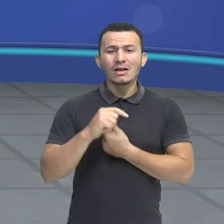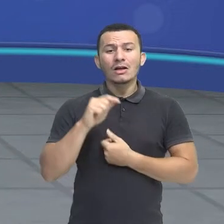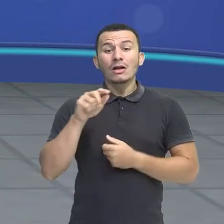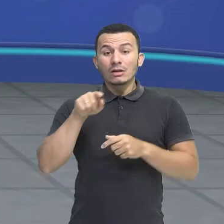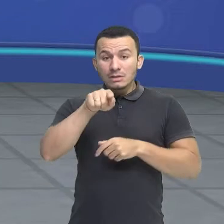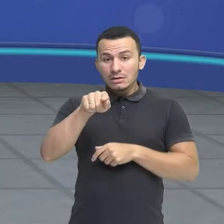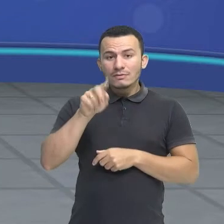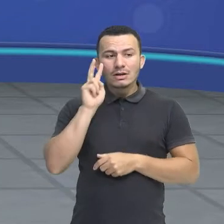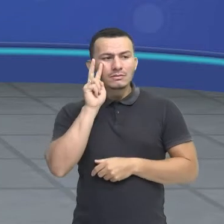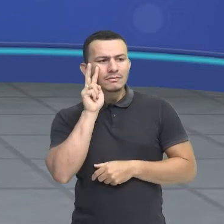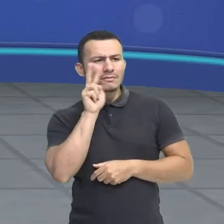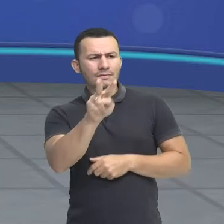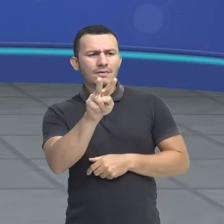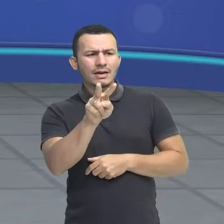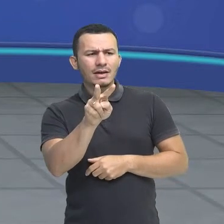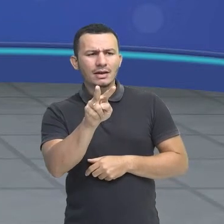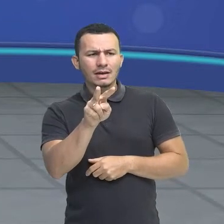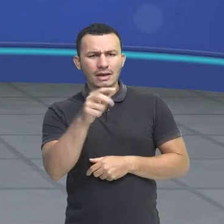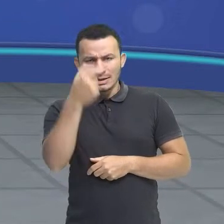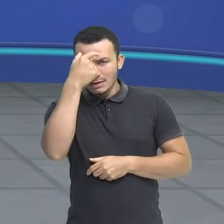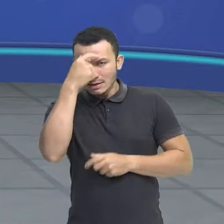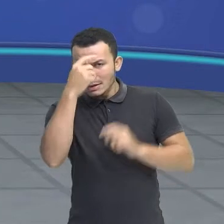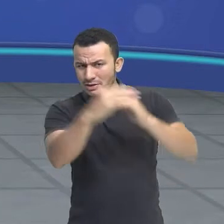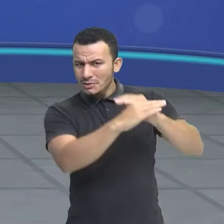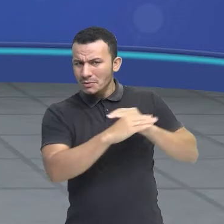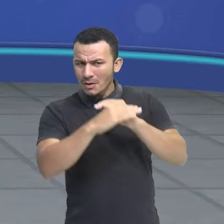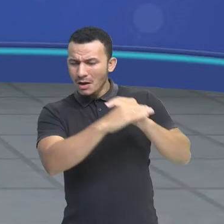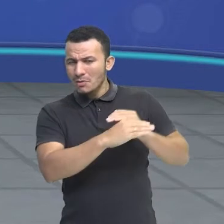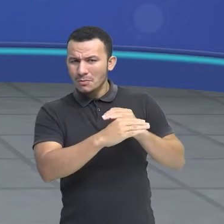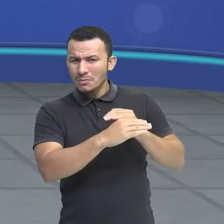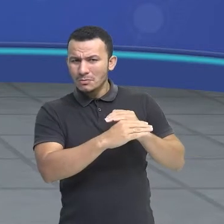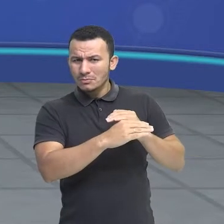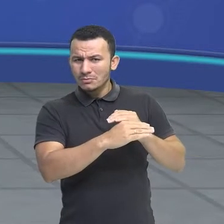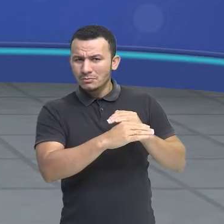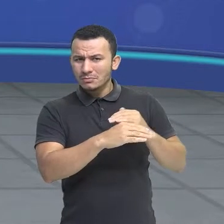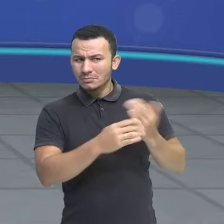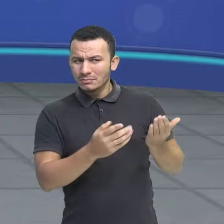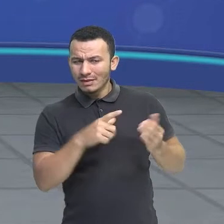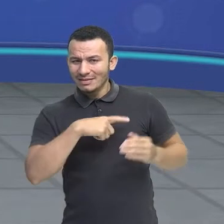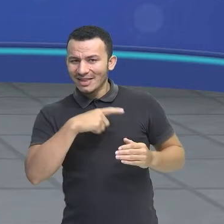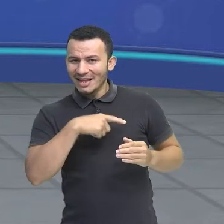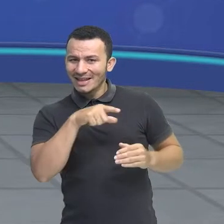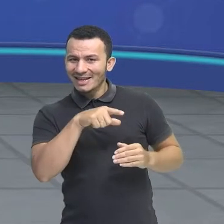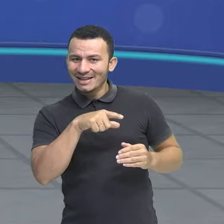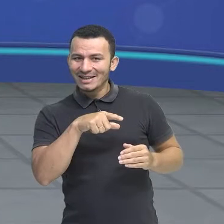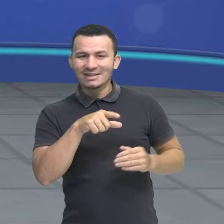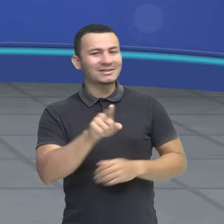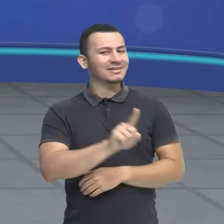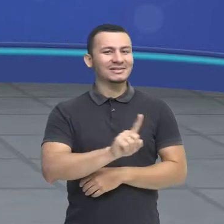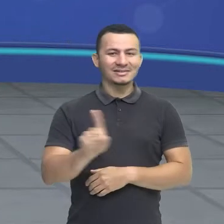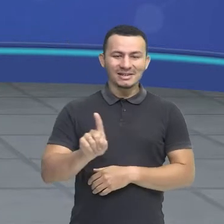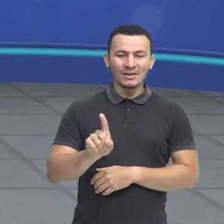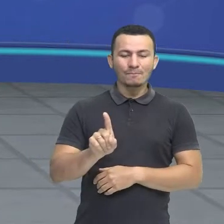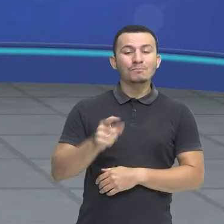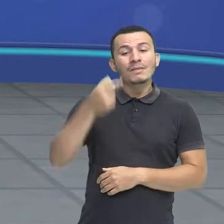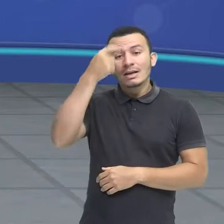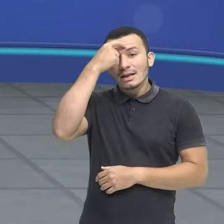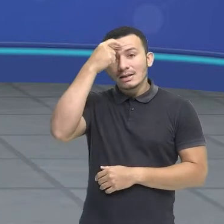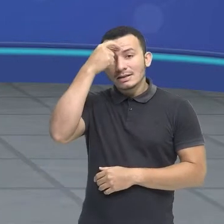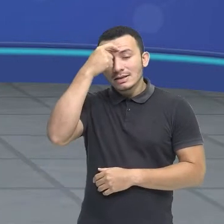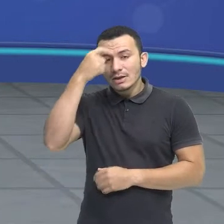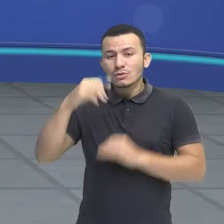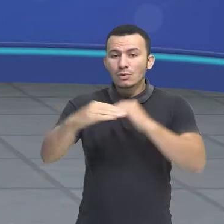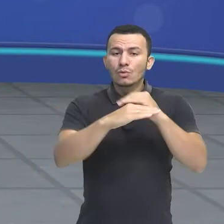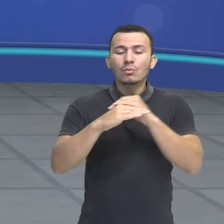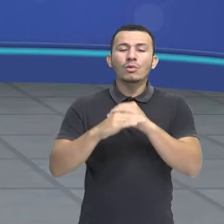pensa? Você pensa em senso comum aqui? Isso aqui é senso comum? Não, né? Senso comum seria 2 mais